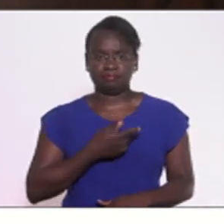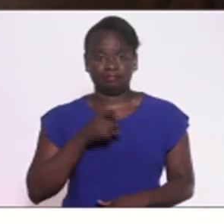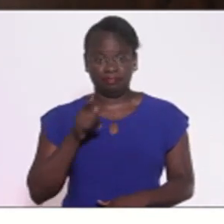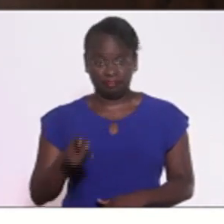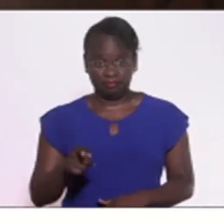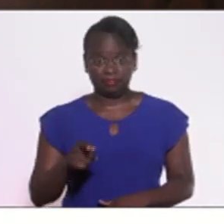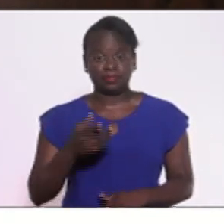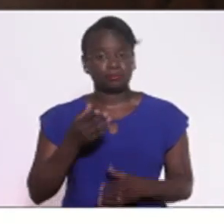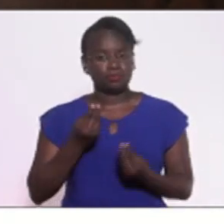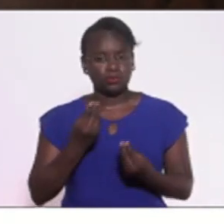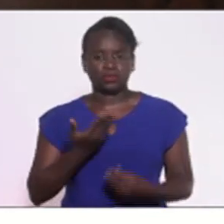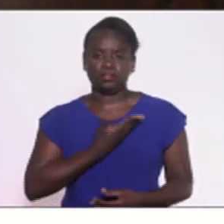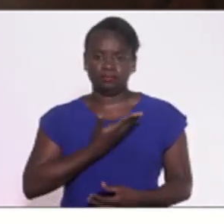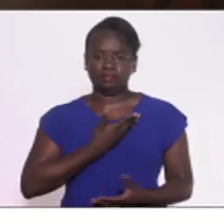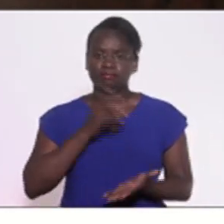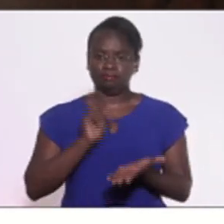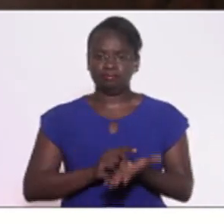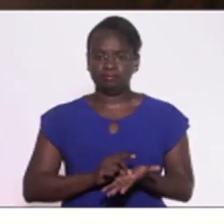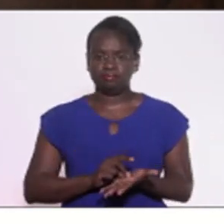Ronaldo é um grande amigo.